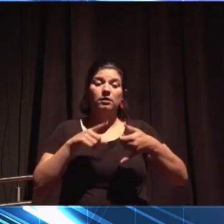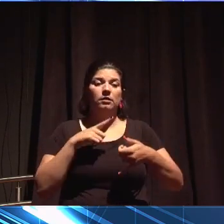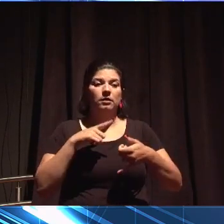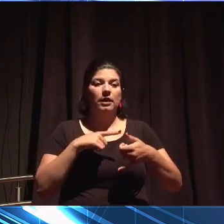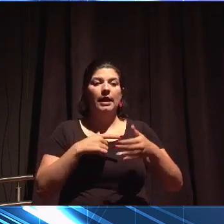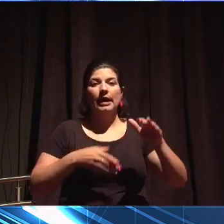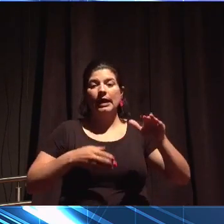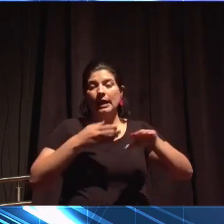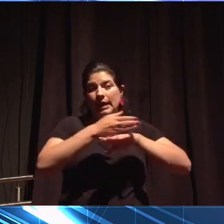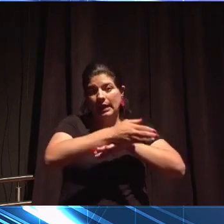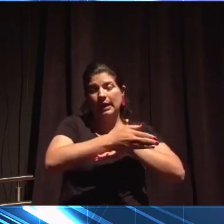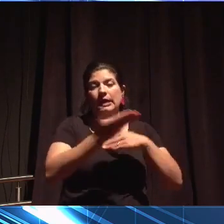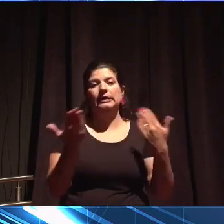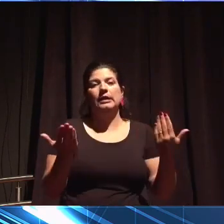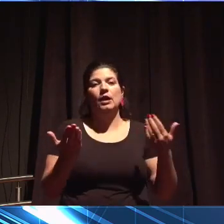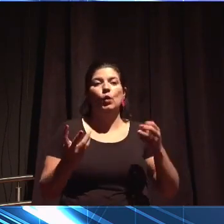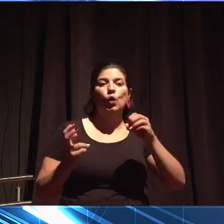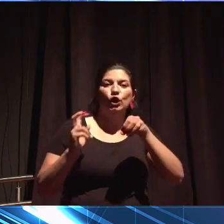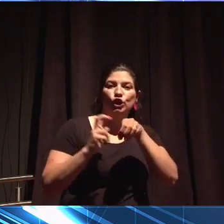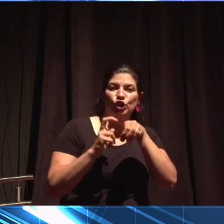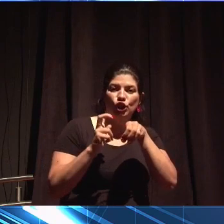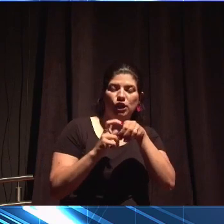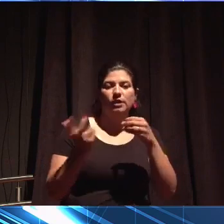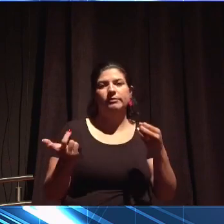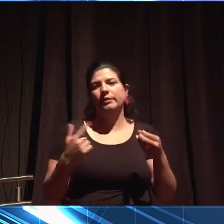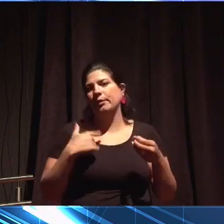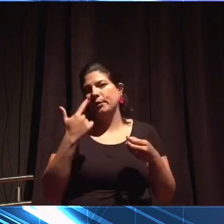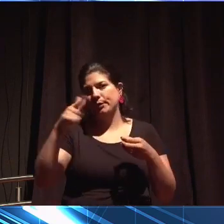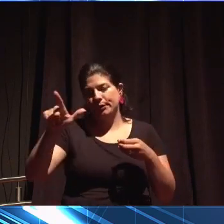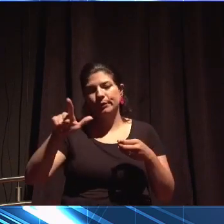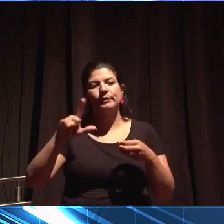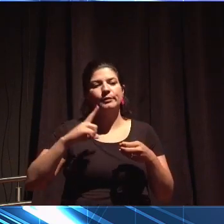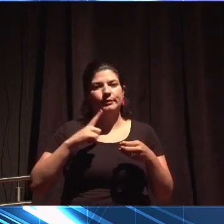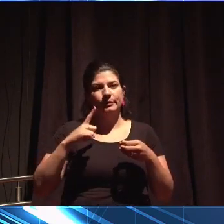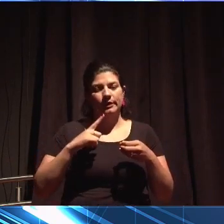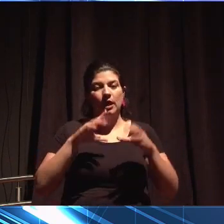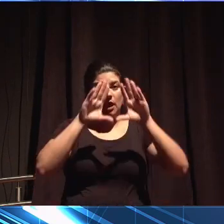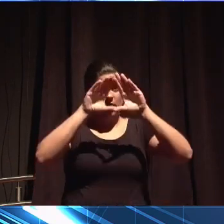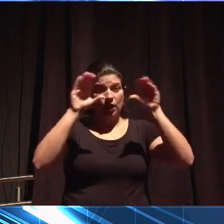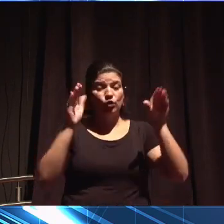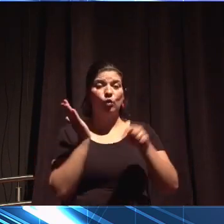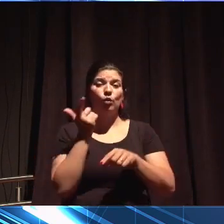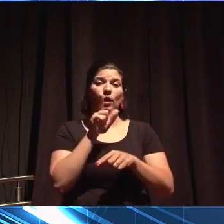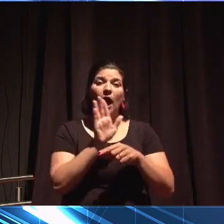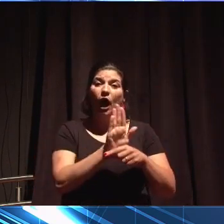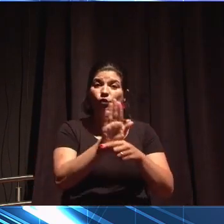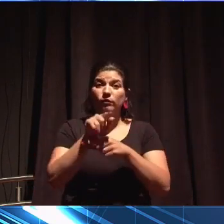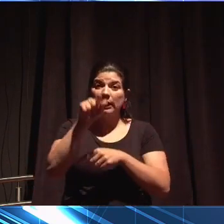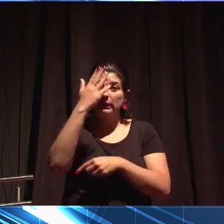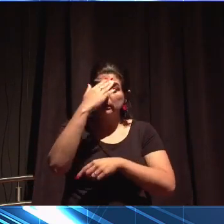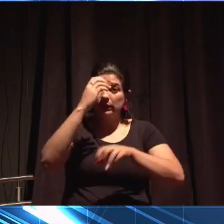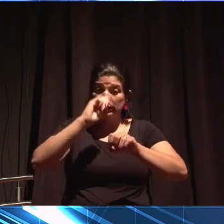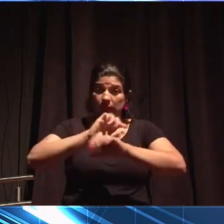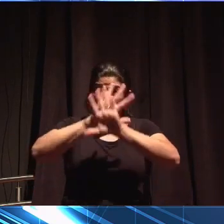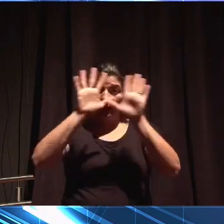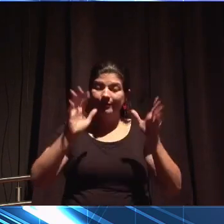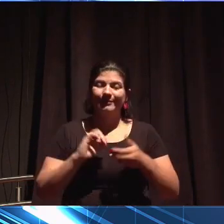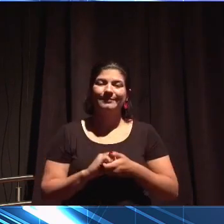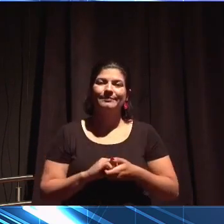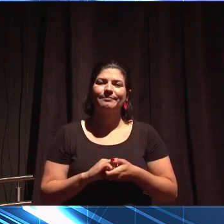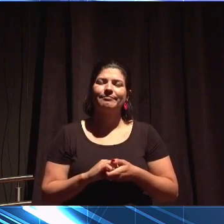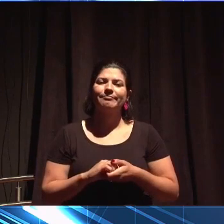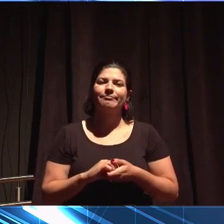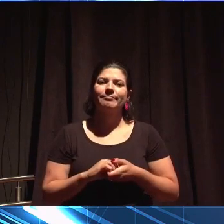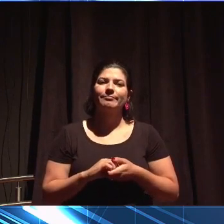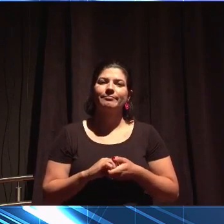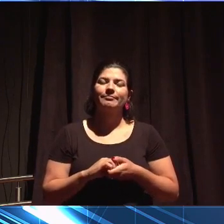GitHub, para alguns textos no Medium e alguns papers dos provedores de cloud que ajudam nesse entendimento aí. O que a